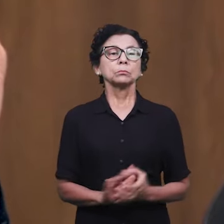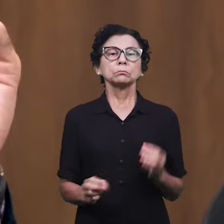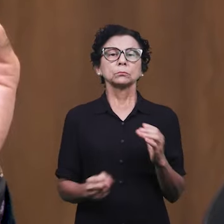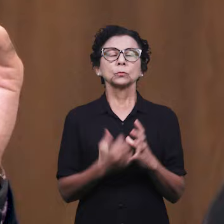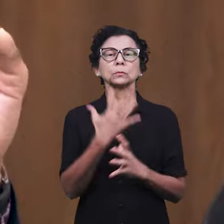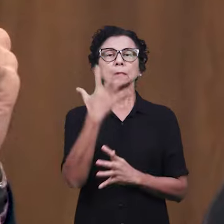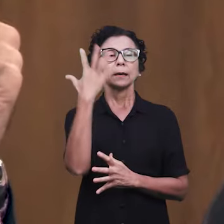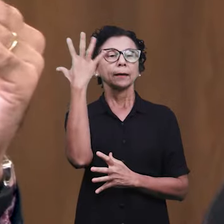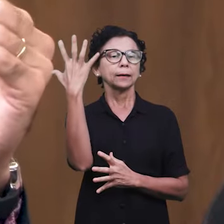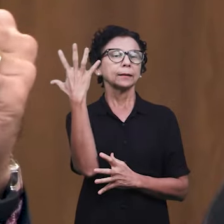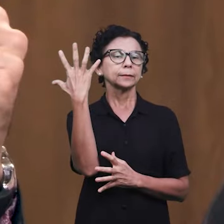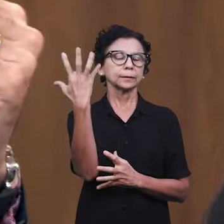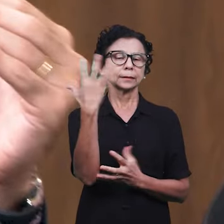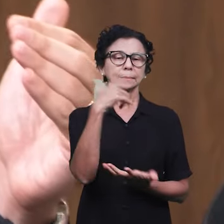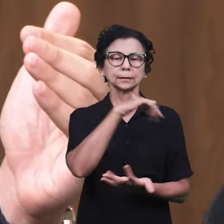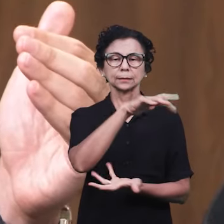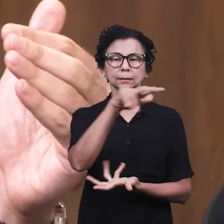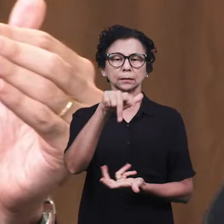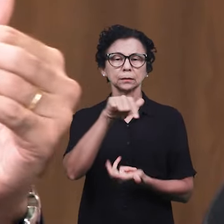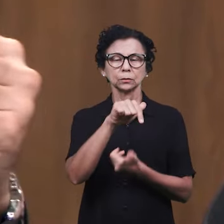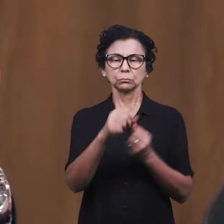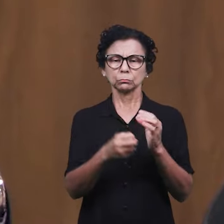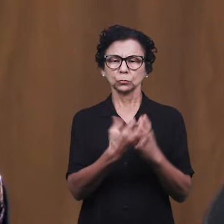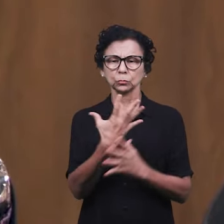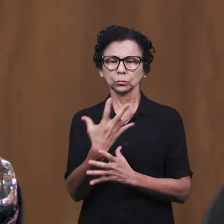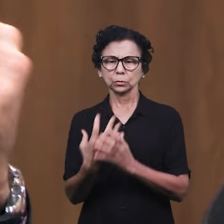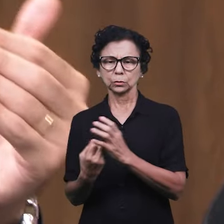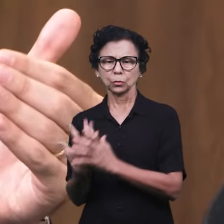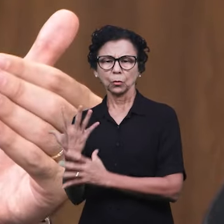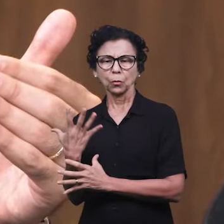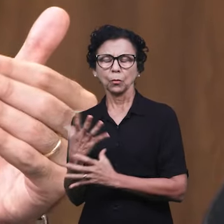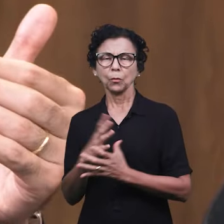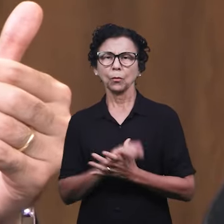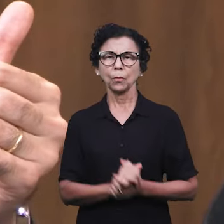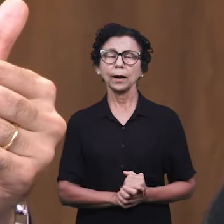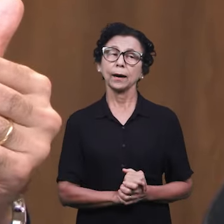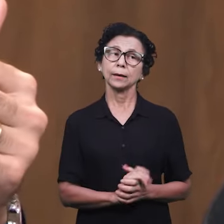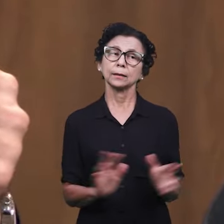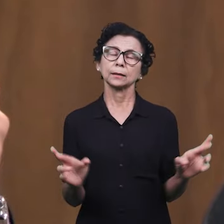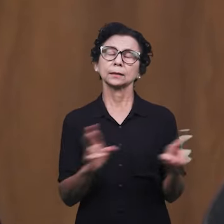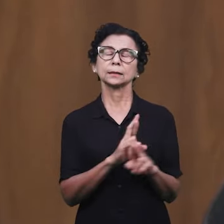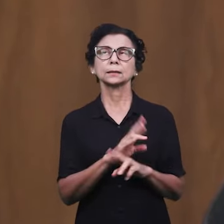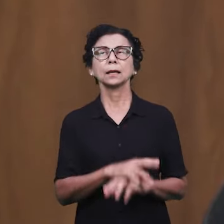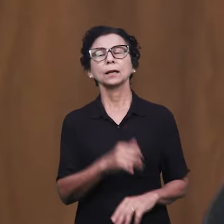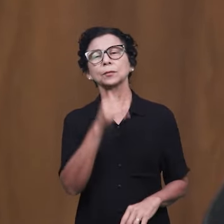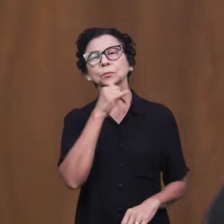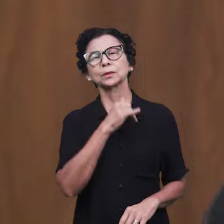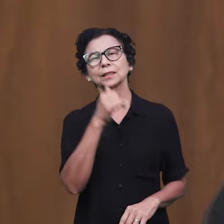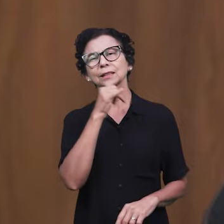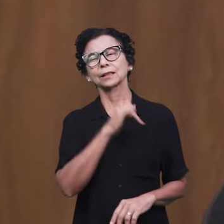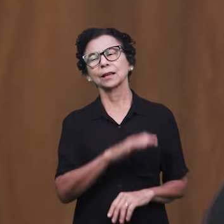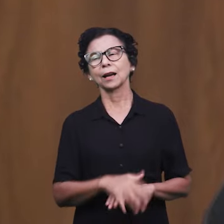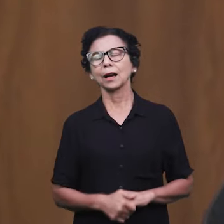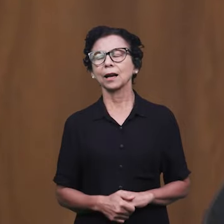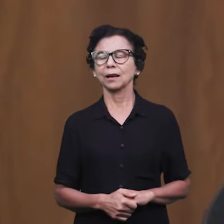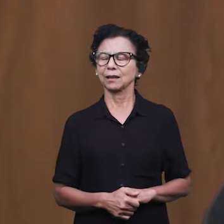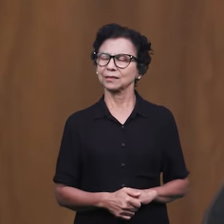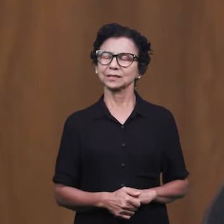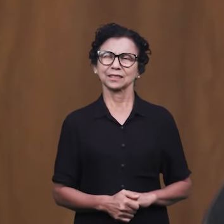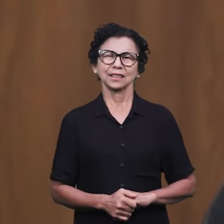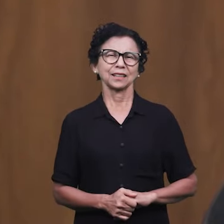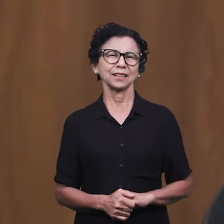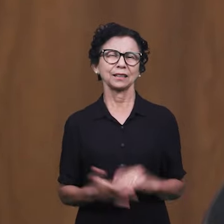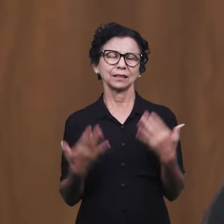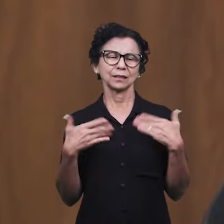muito ligada às questões do acaso, daquilo que é espontâneo, de mudanças que vão acontecer de forma